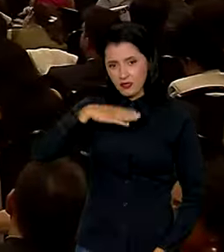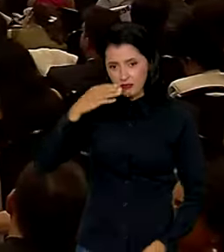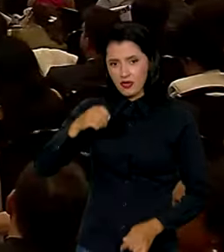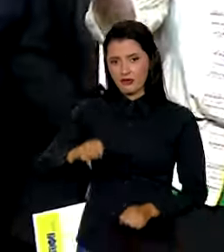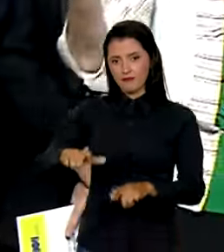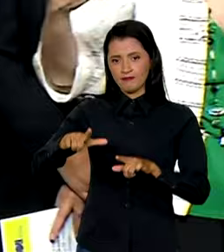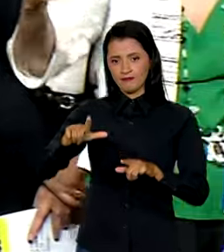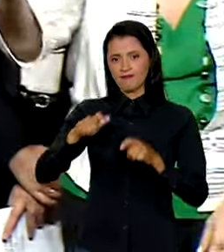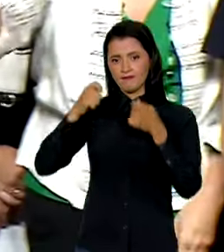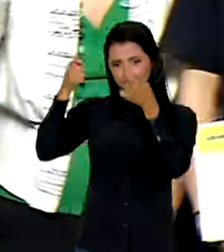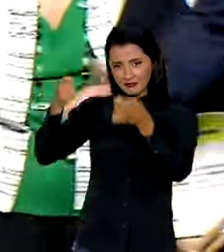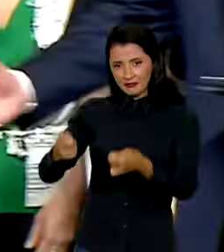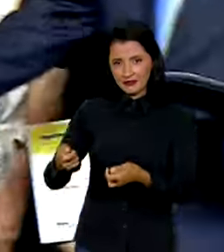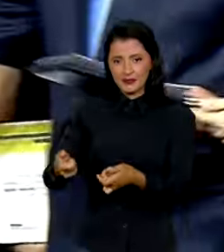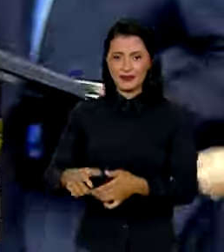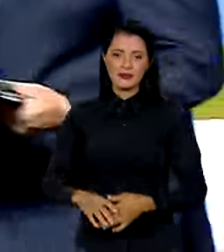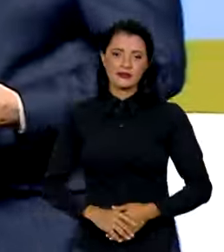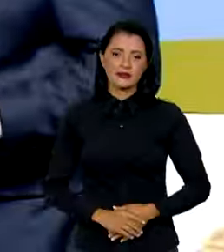Pimenta.